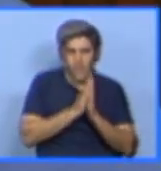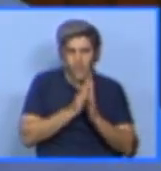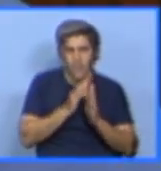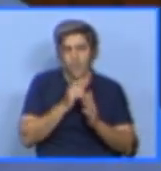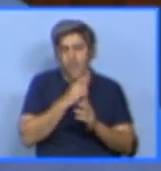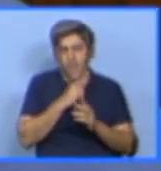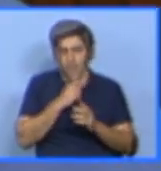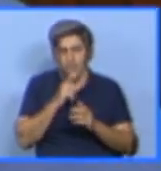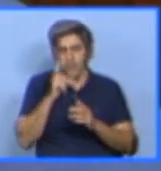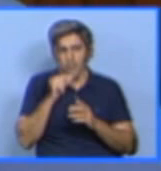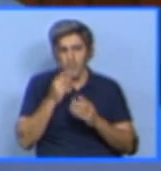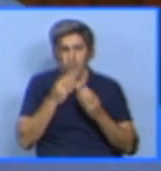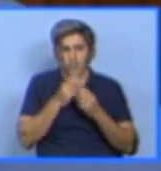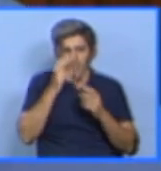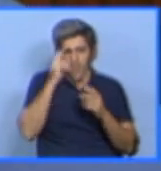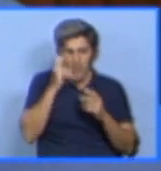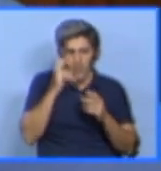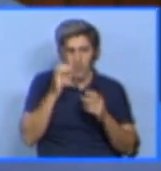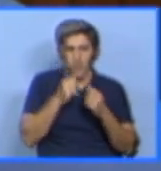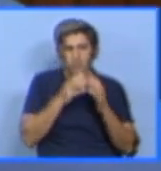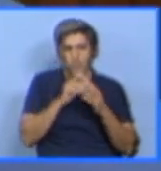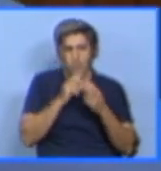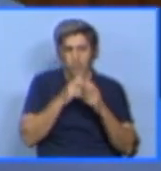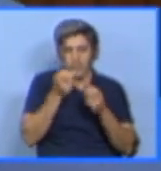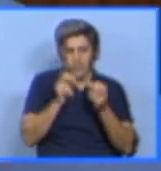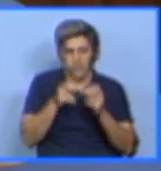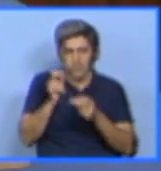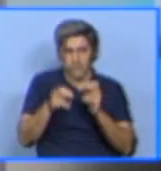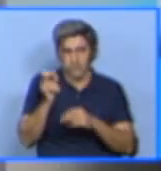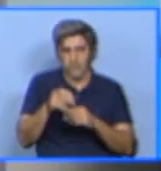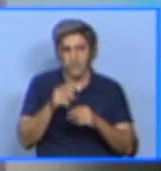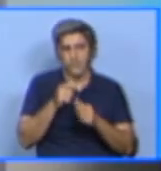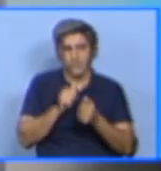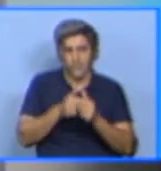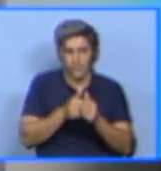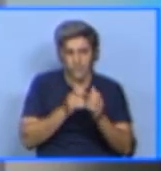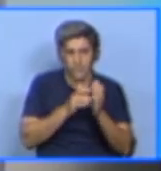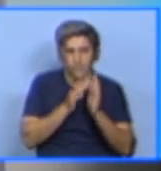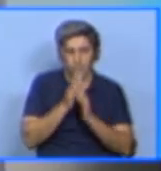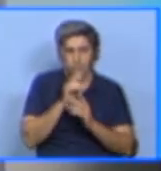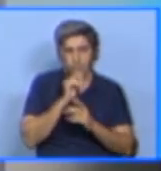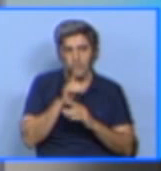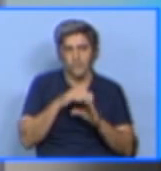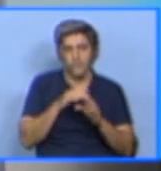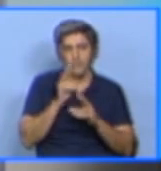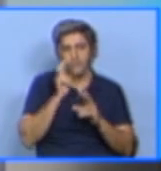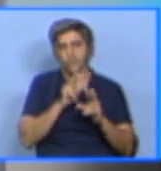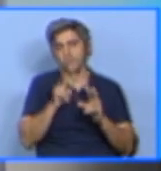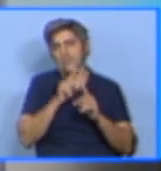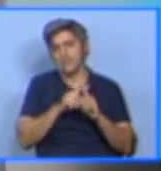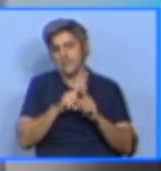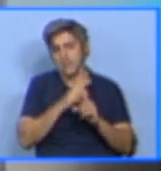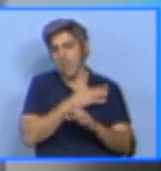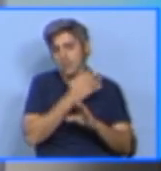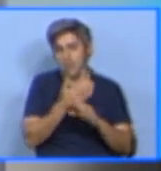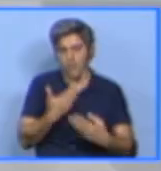do Papa, com a Rússia e todos os problemas que daí advinham com a perseguição dos cristãos, pode ser feita uma leitura muito interessante até aos